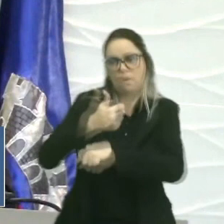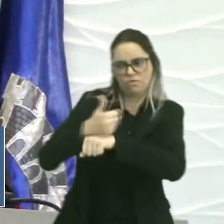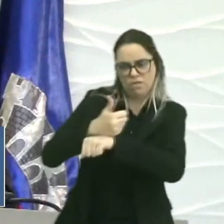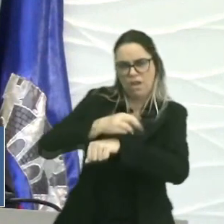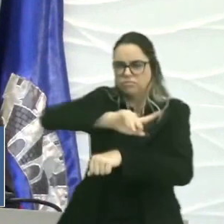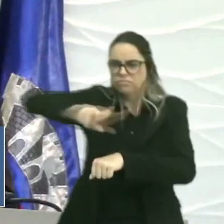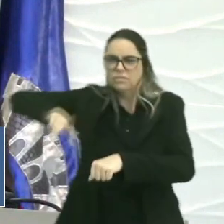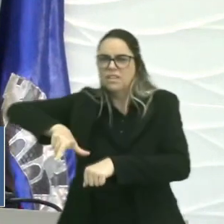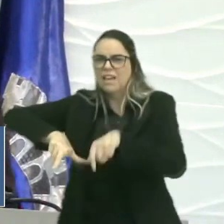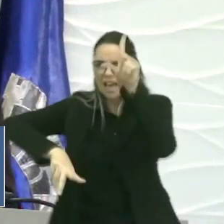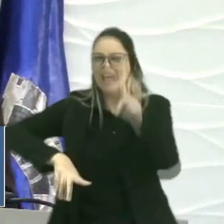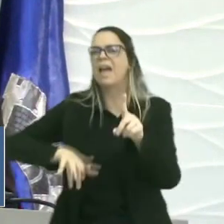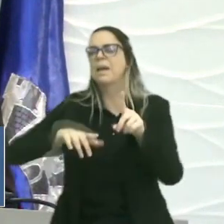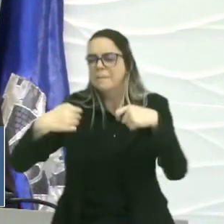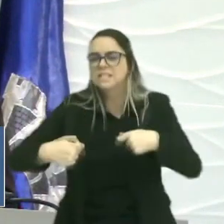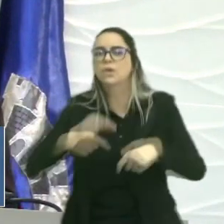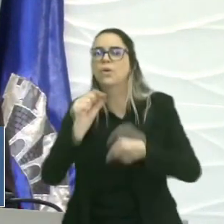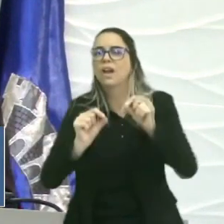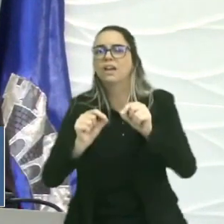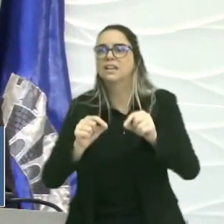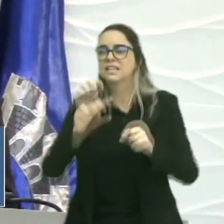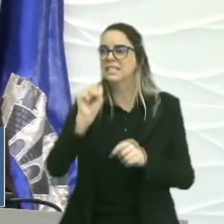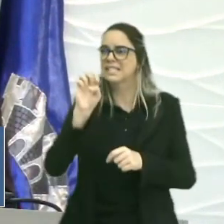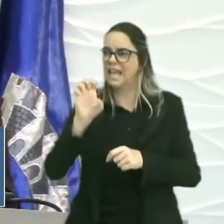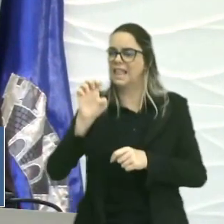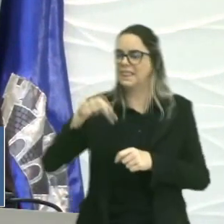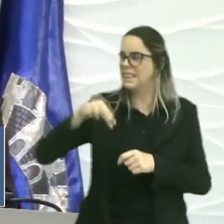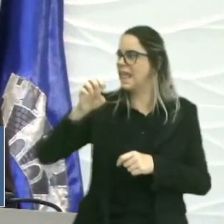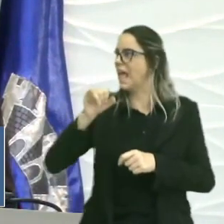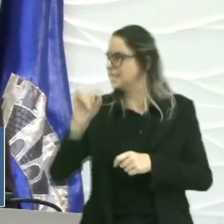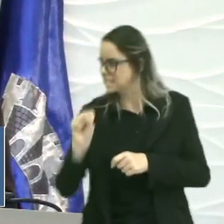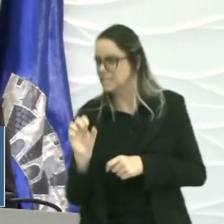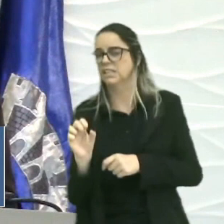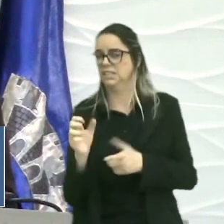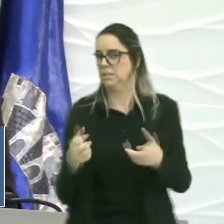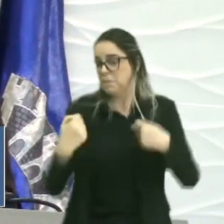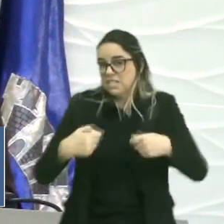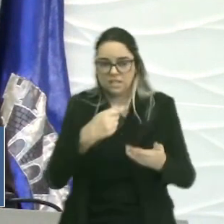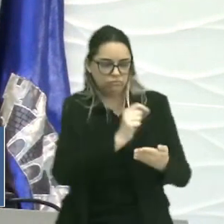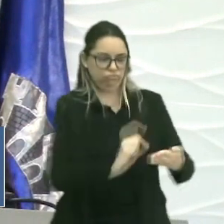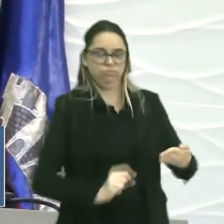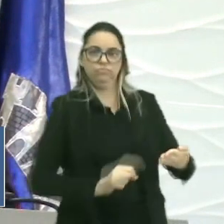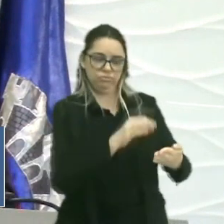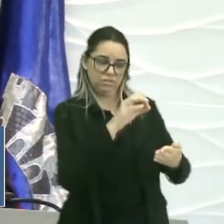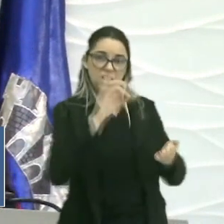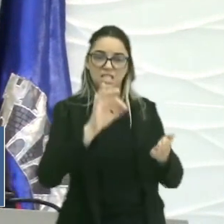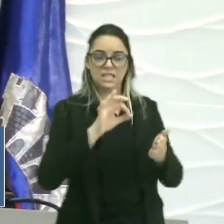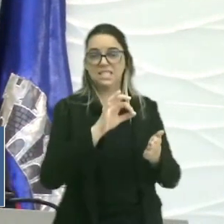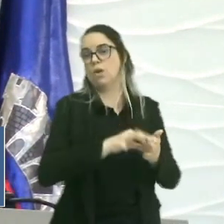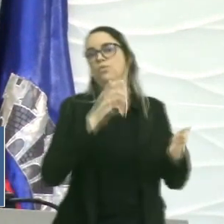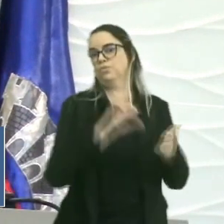terem direito, precisam estar cadastrados no SENES. E foi discutido muito aqui, posteriormente